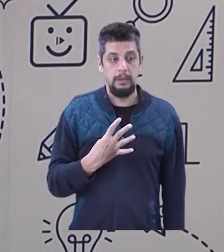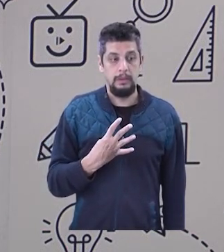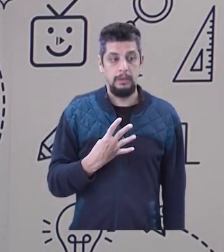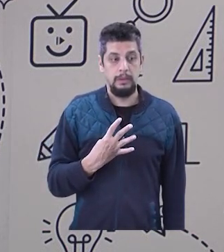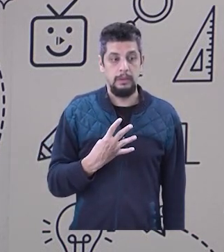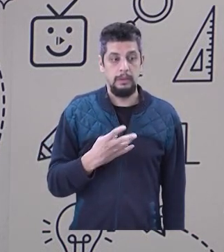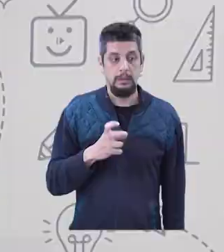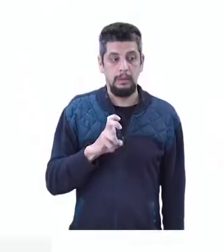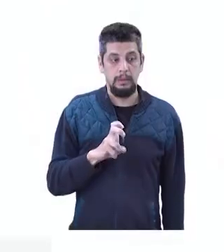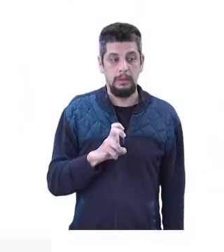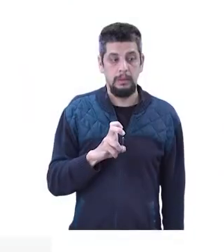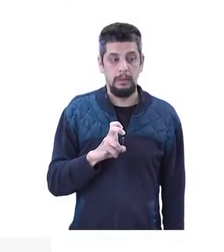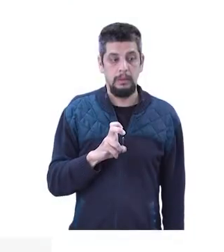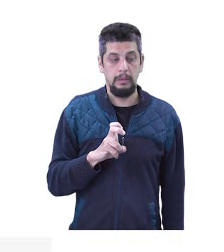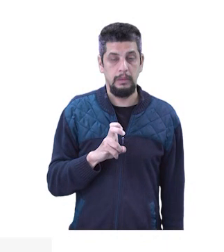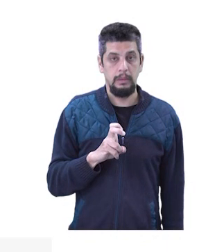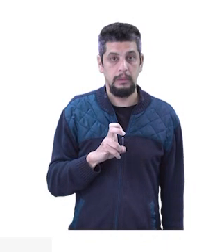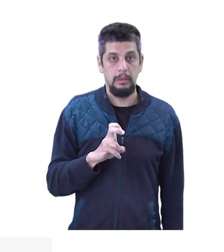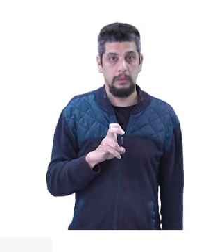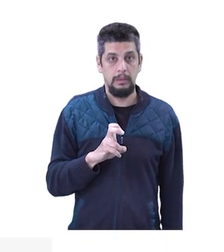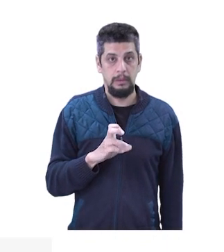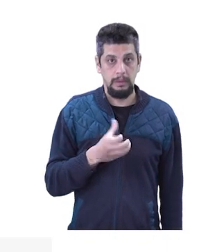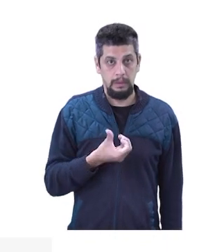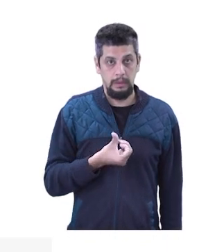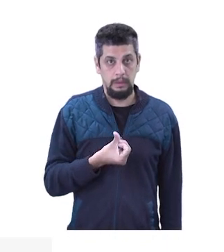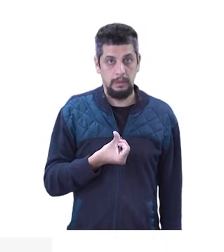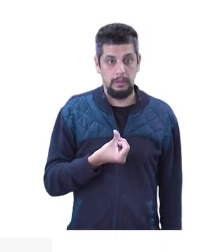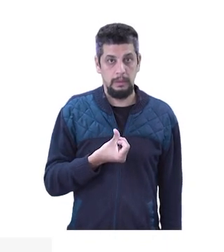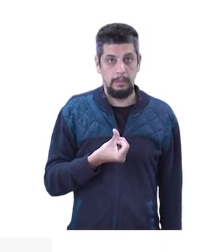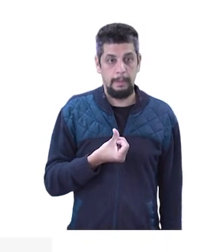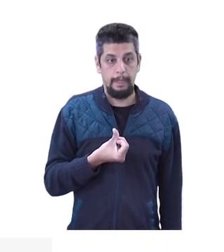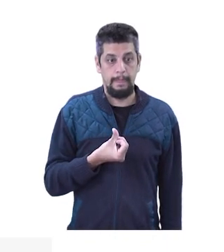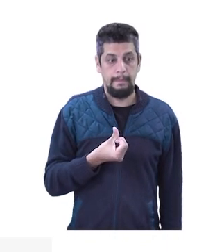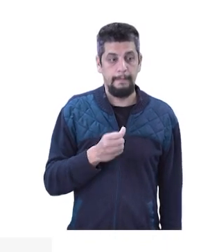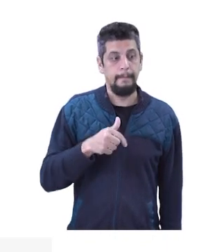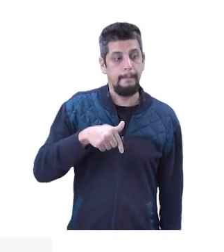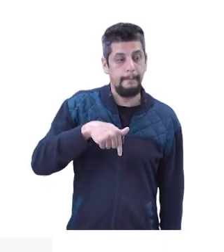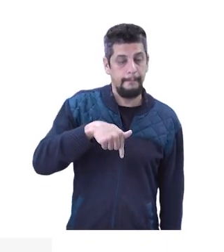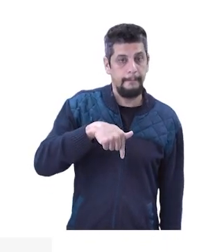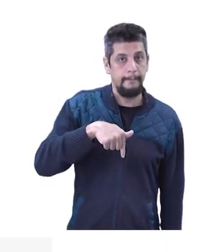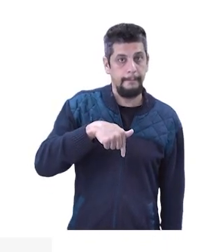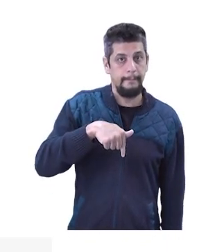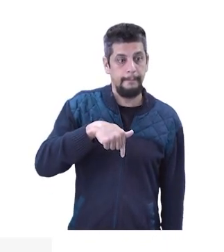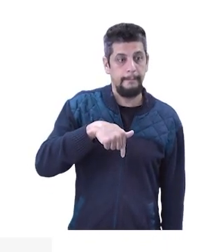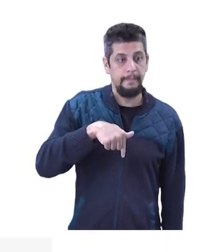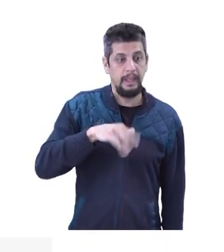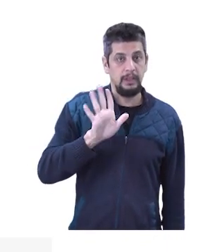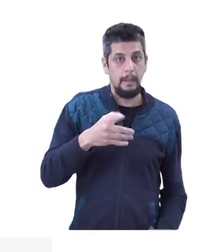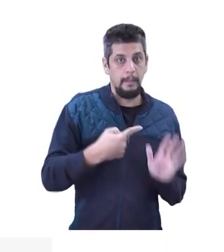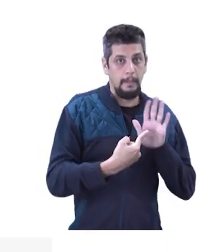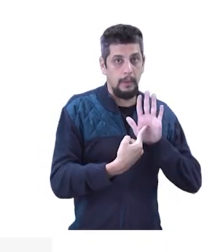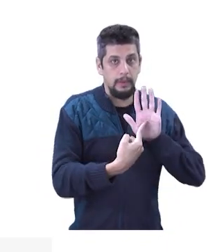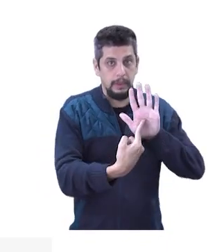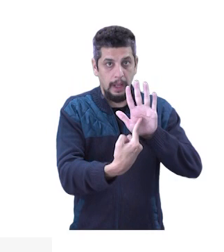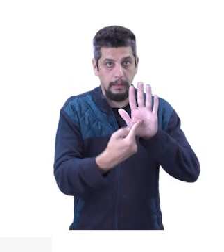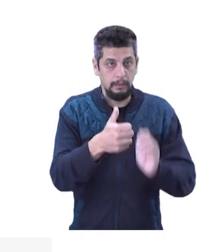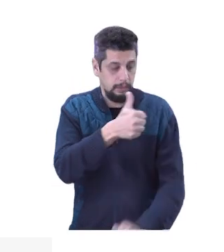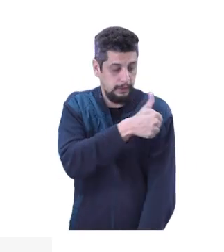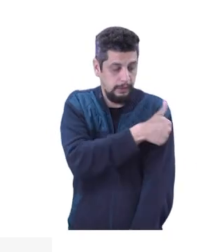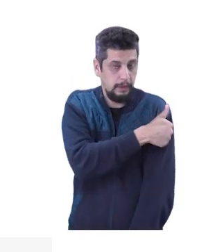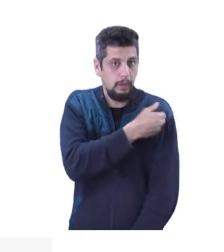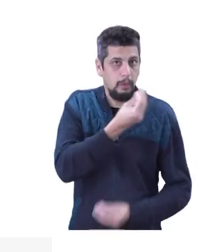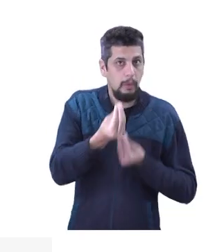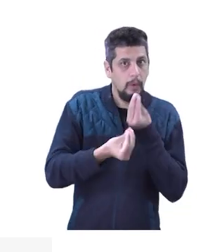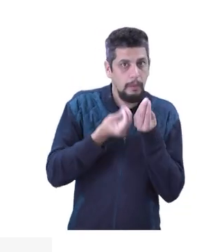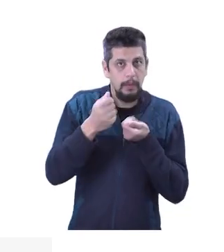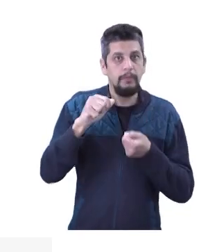Três. Quatro. 5, 6, 7. Deixa eu mostrar para eles